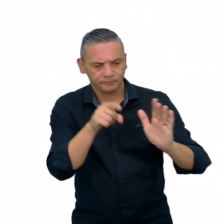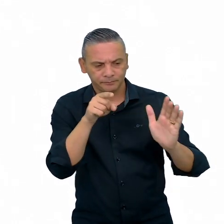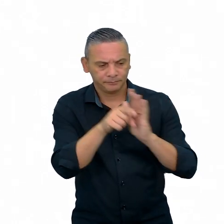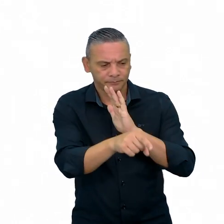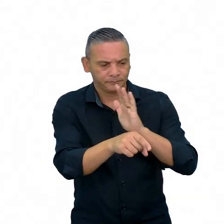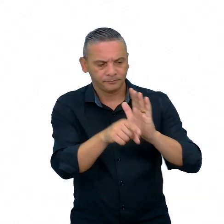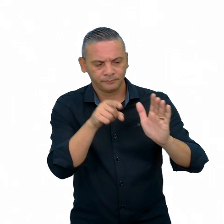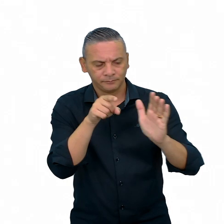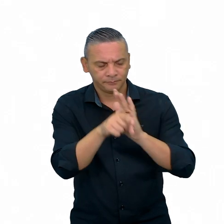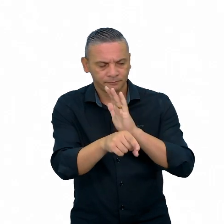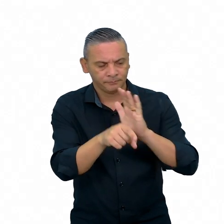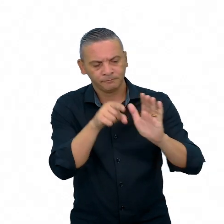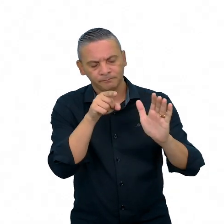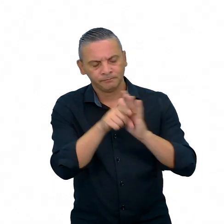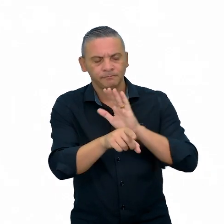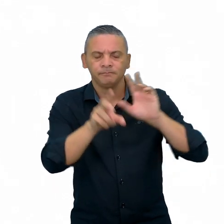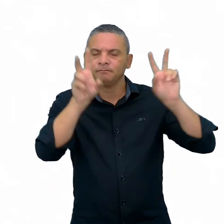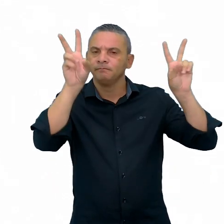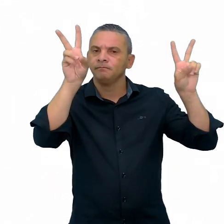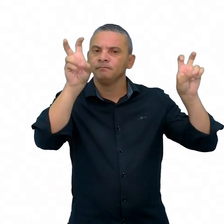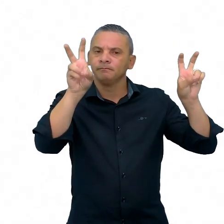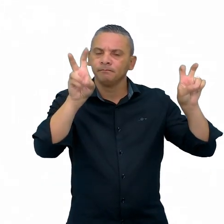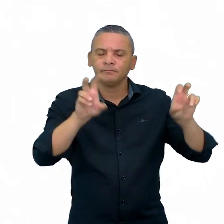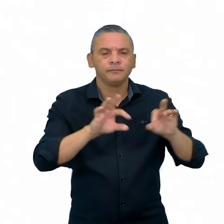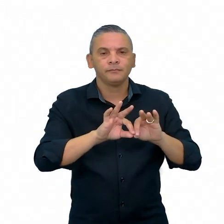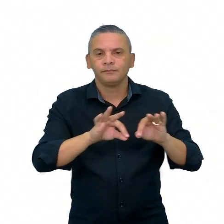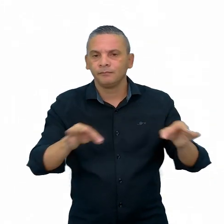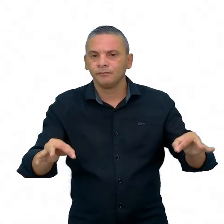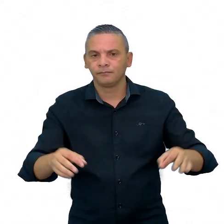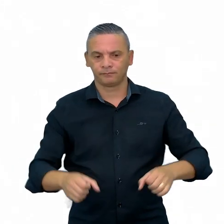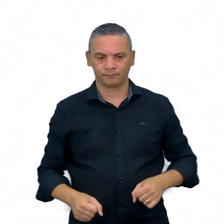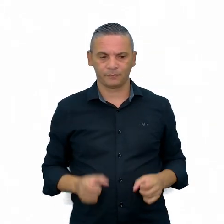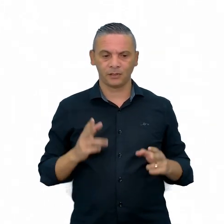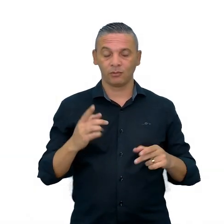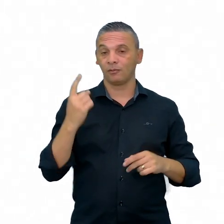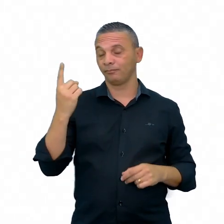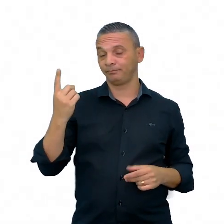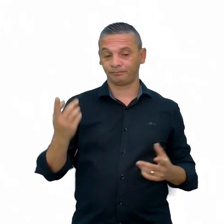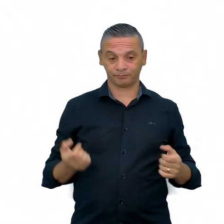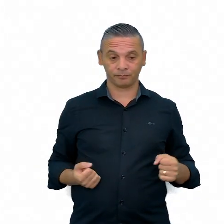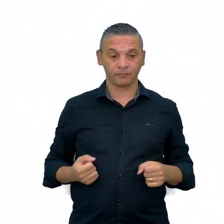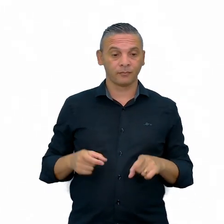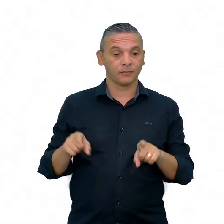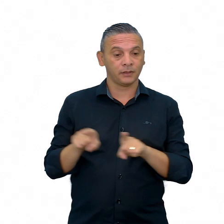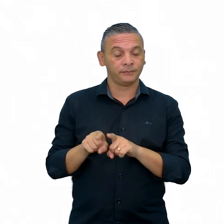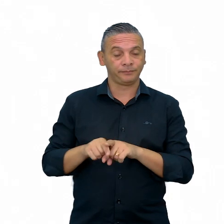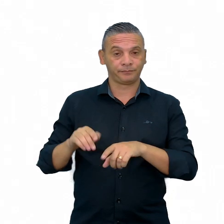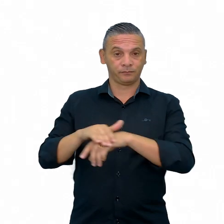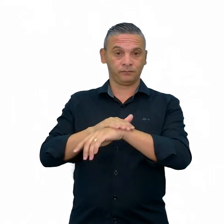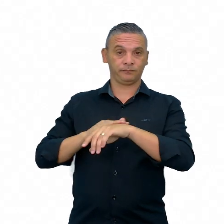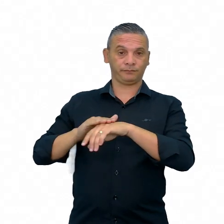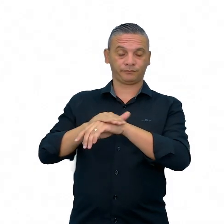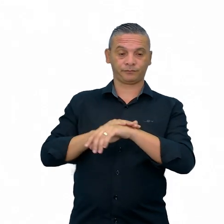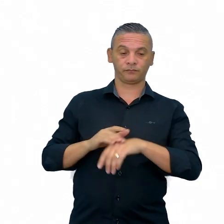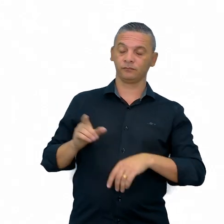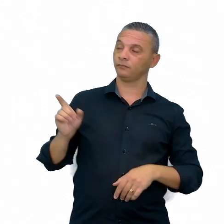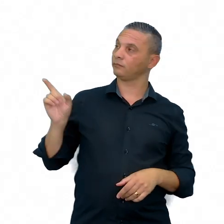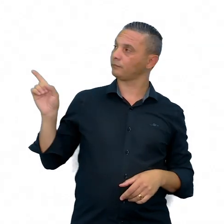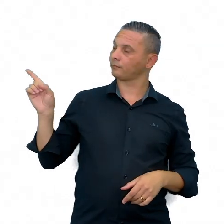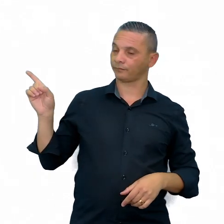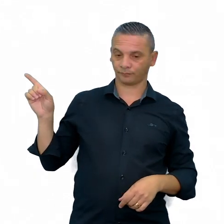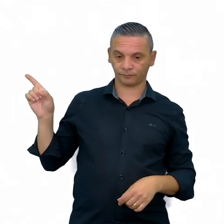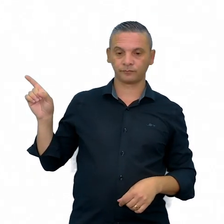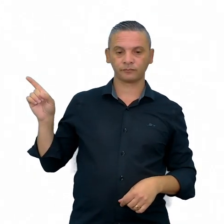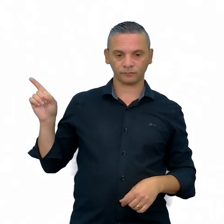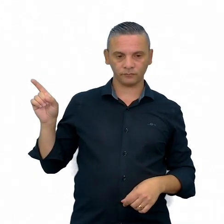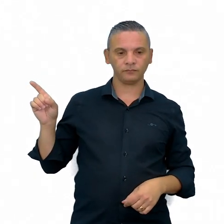uma questão igual a essa, igual a questão 1. Né? O quanto nós também podemos discutir sobre essa